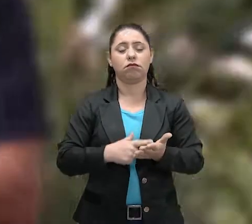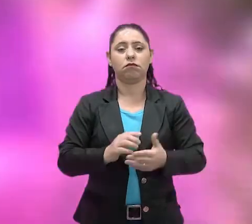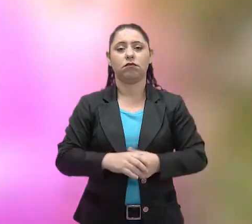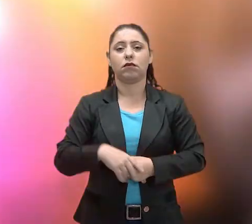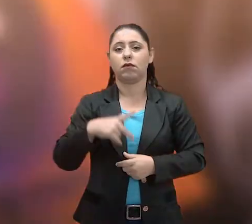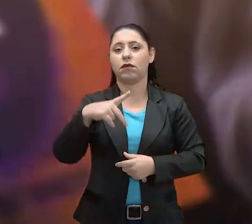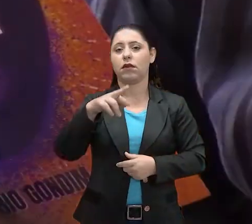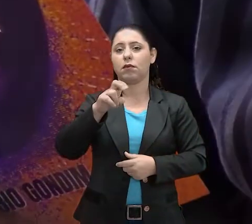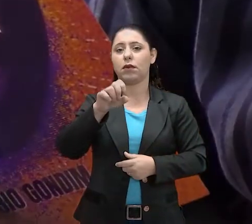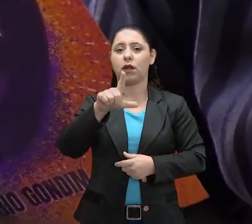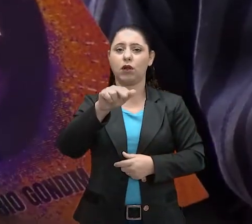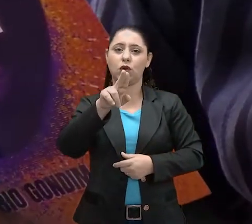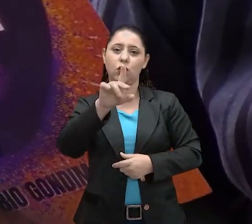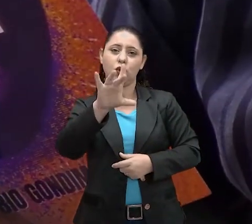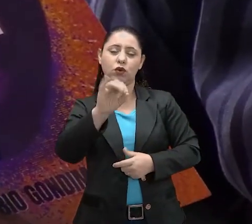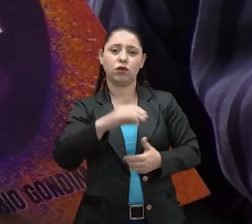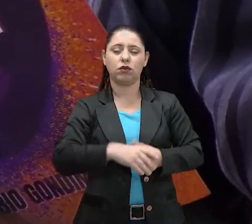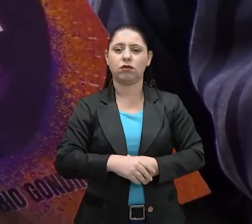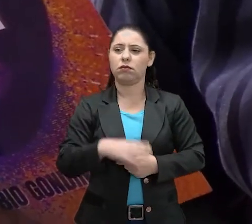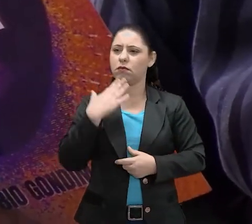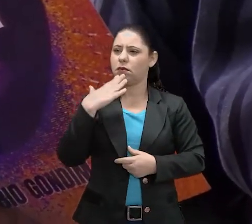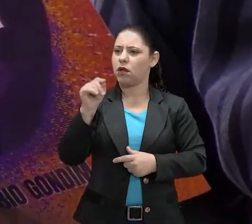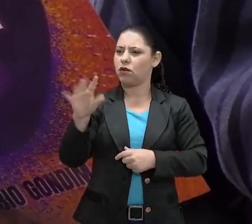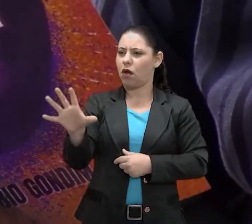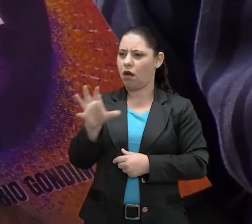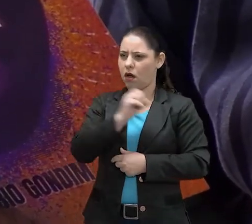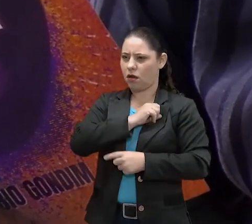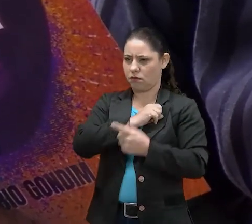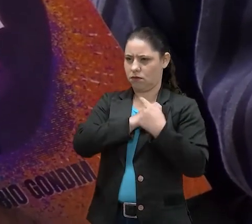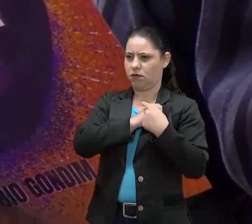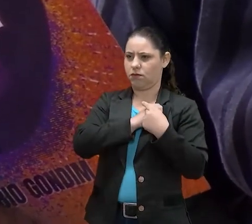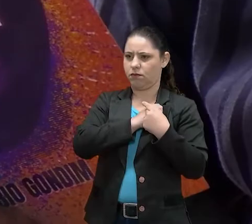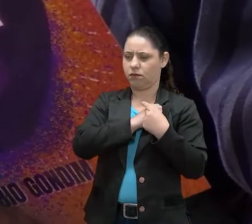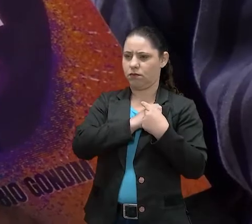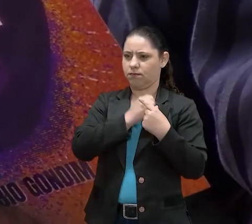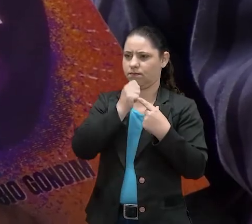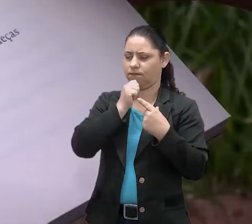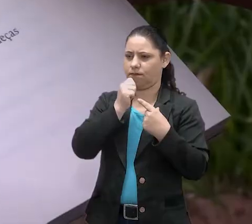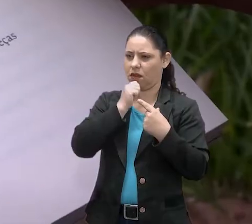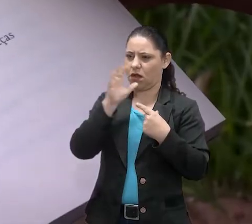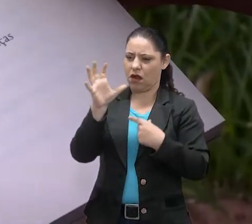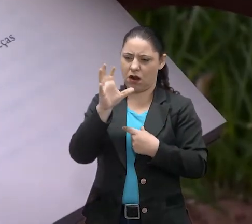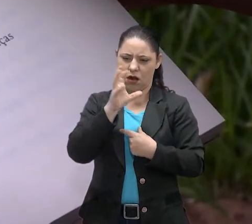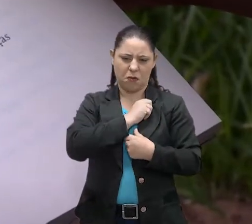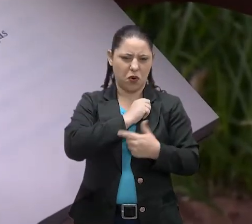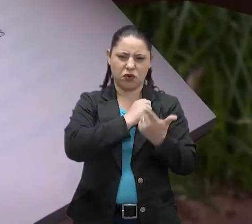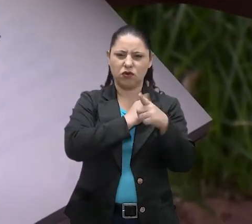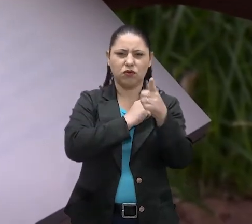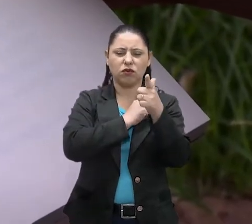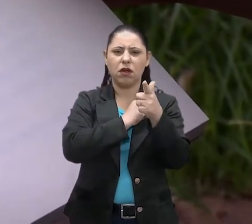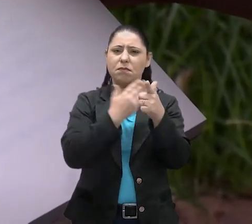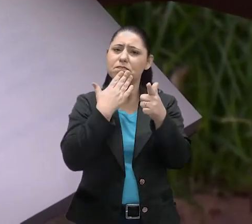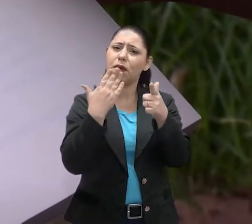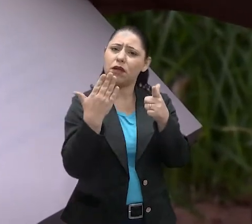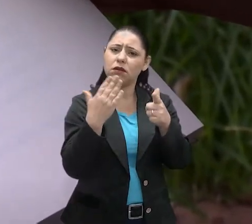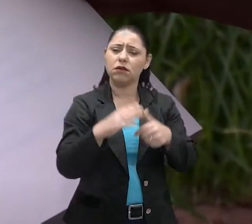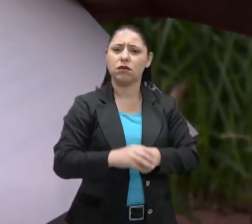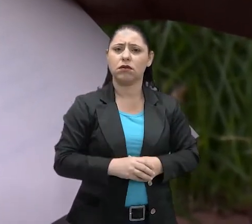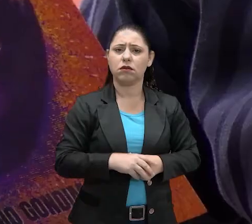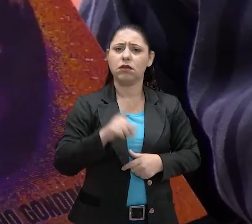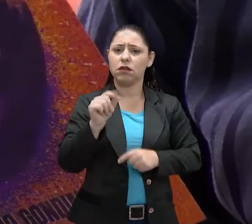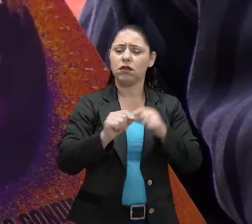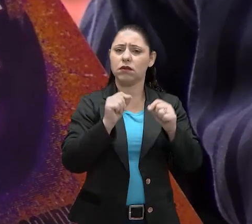livro. Prelúdio. Peço a ti que me ames. Ainda que de amores não seja,